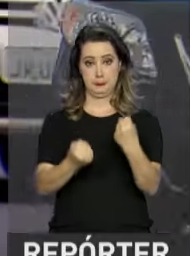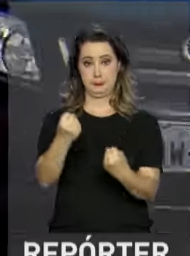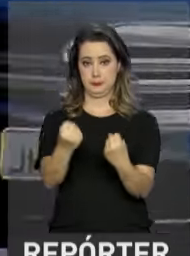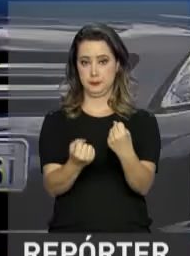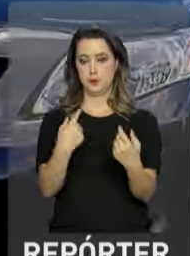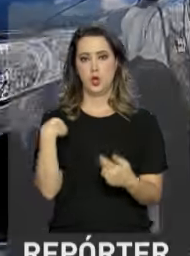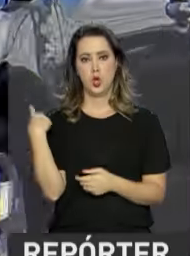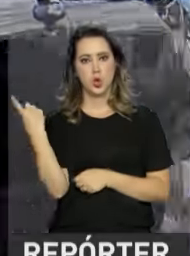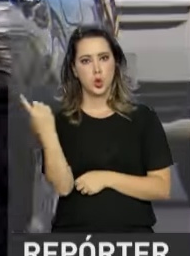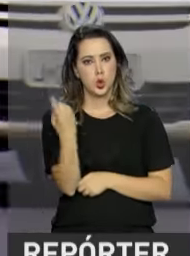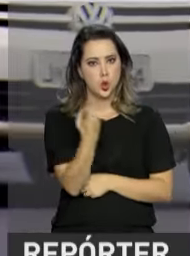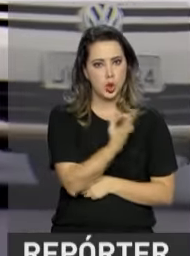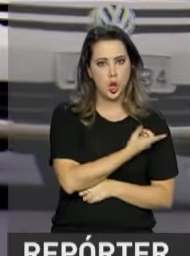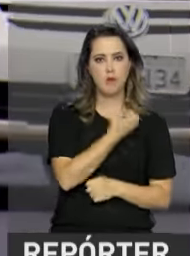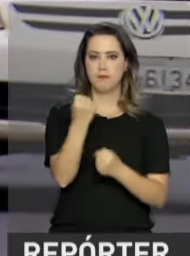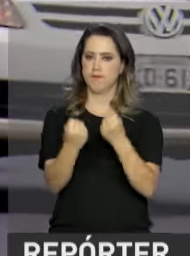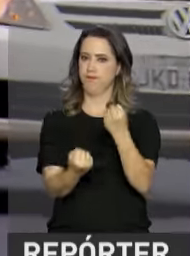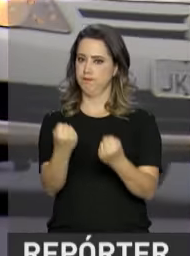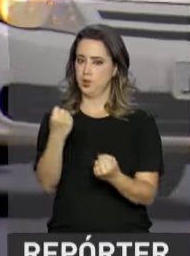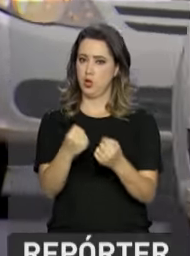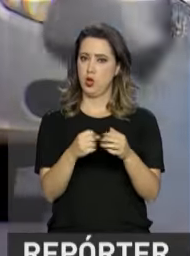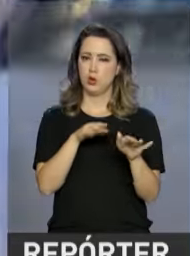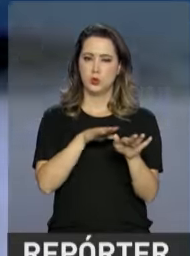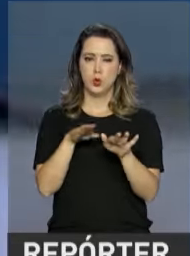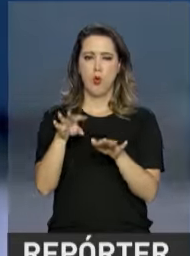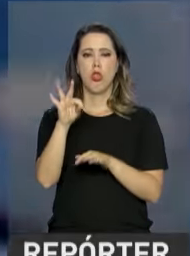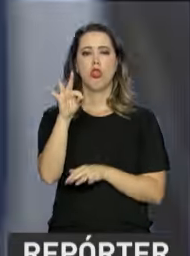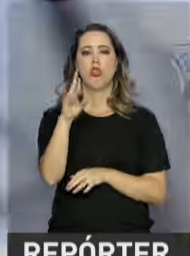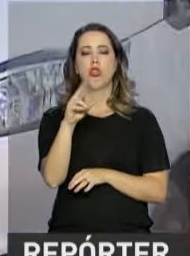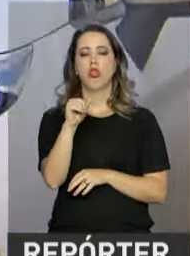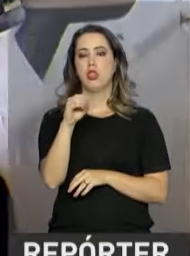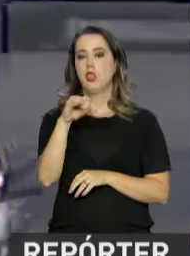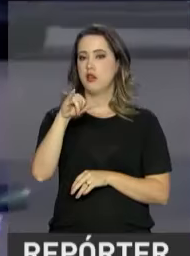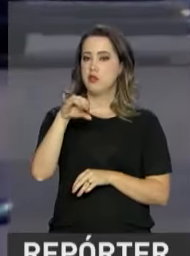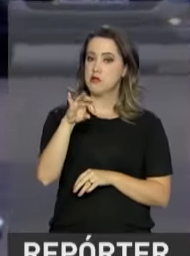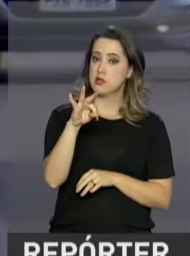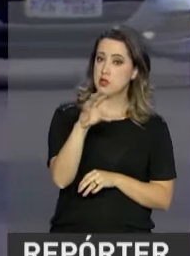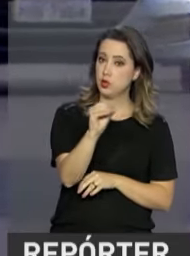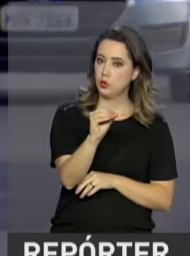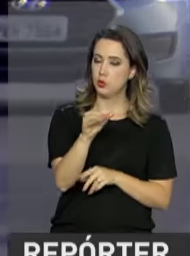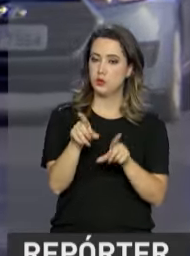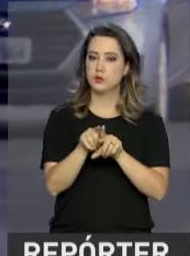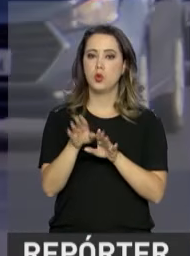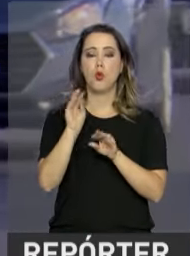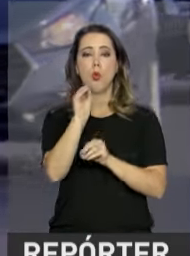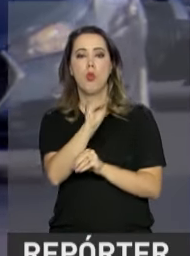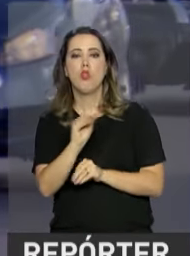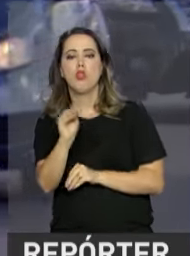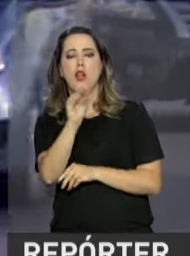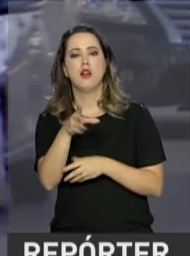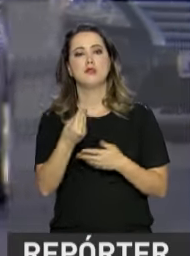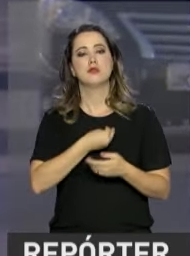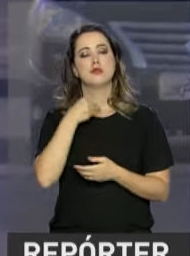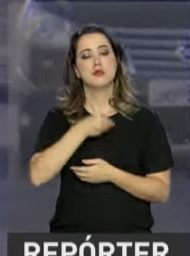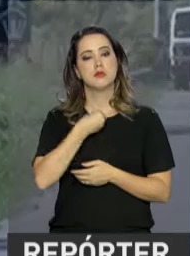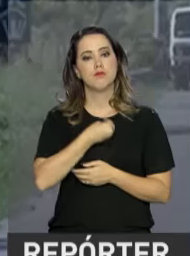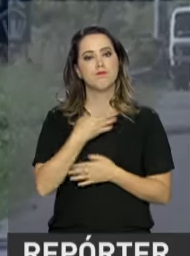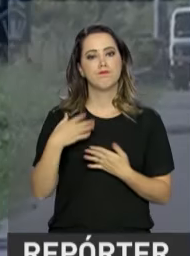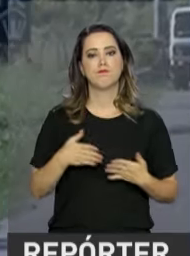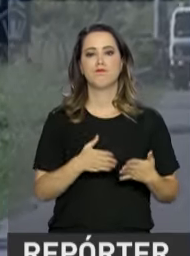tema Nós Somos o Trânsito, o objetivo é alertar cada cidadão sobre o cuidado com a vida nas ruas e